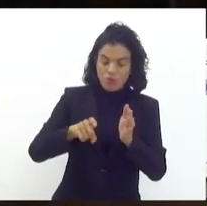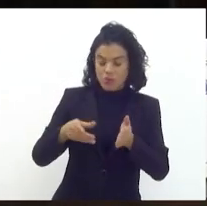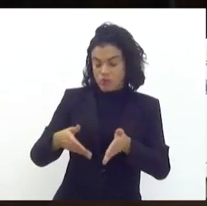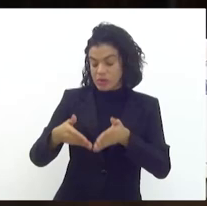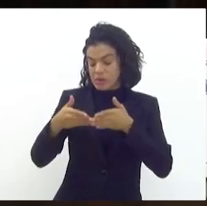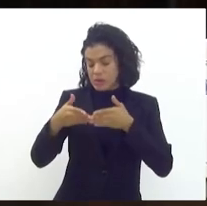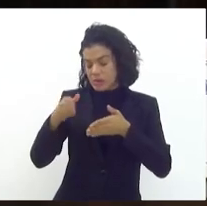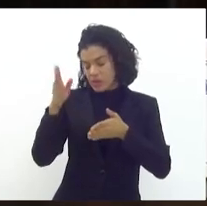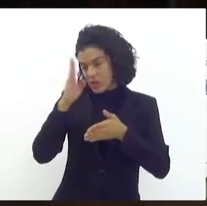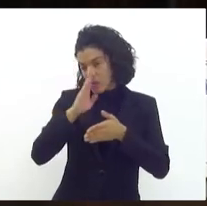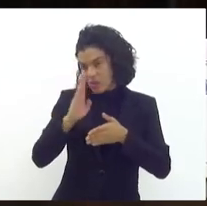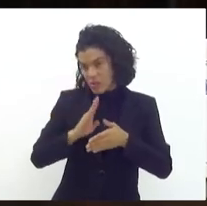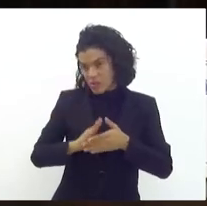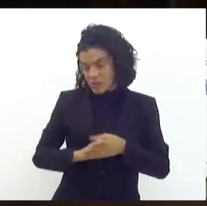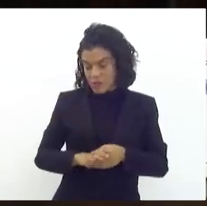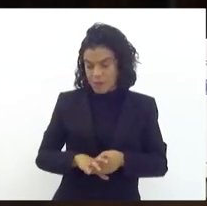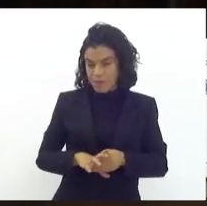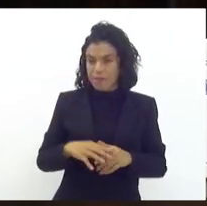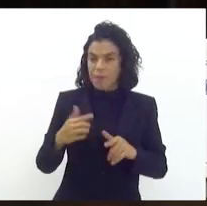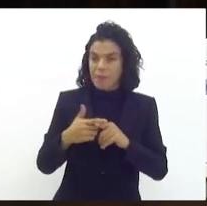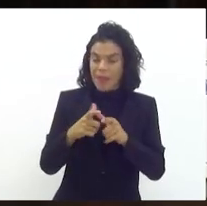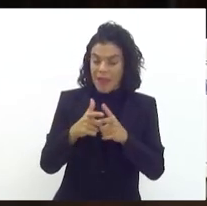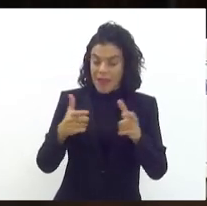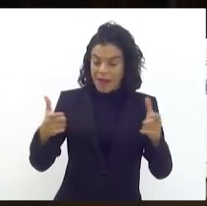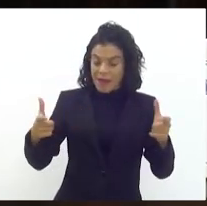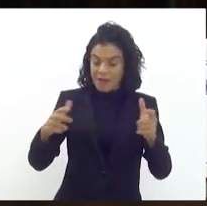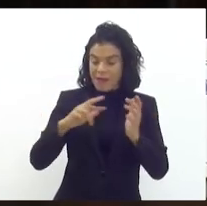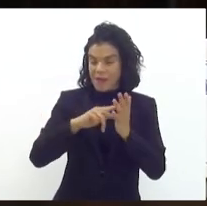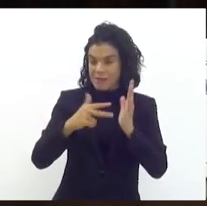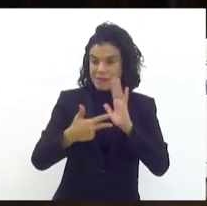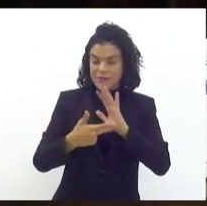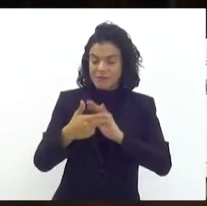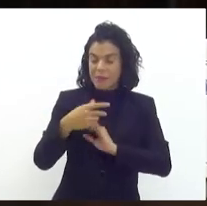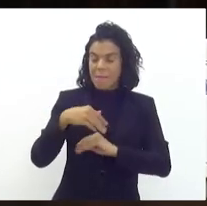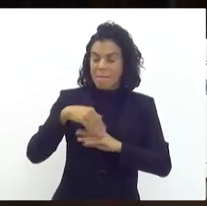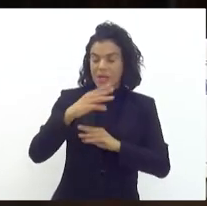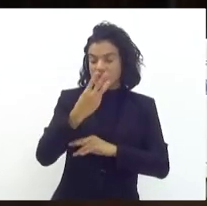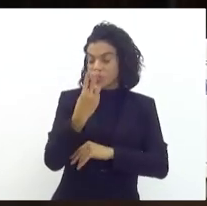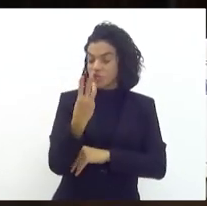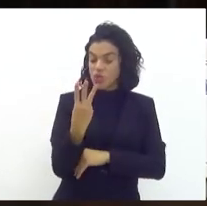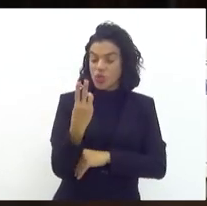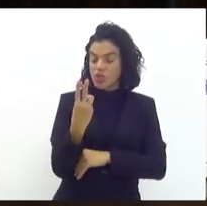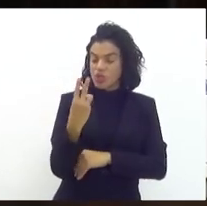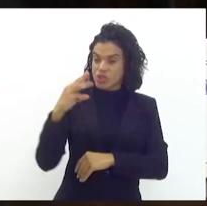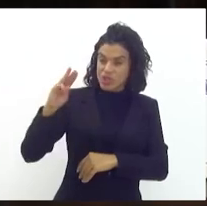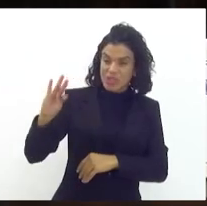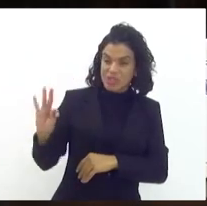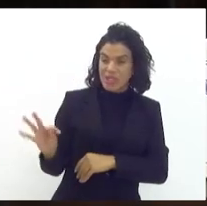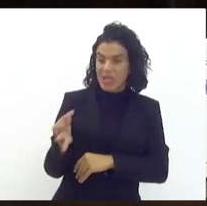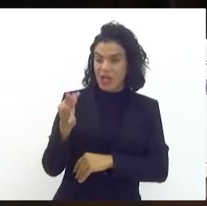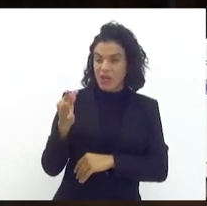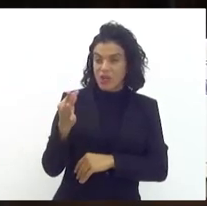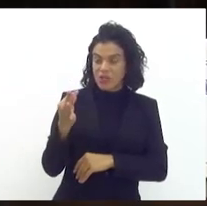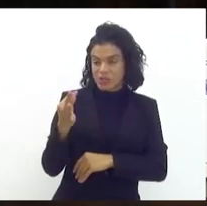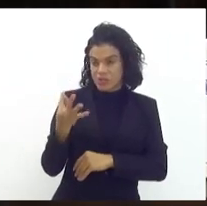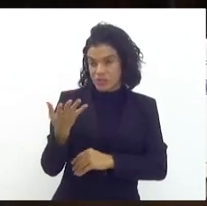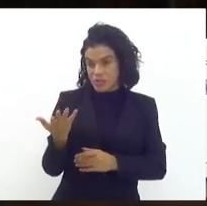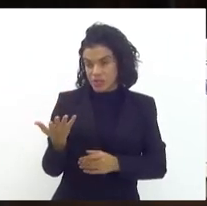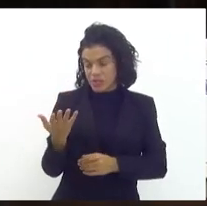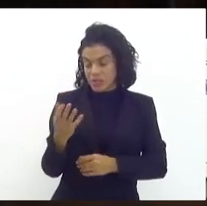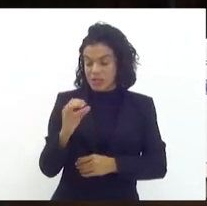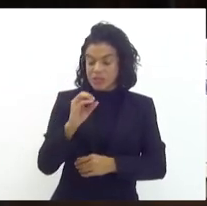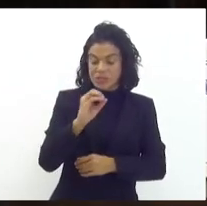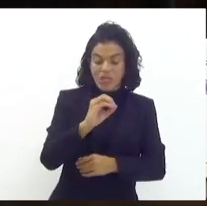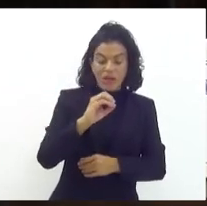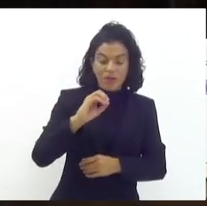que a grande maioria que representam mais de dois trilhões de reais na realidade ele se referem a